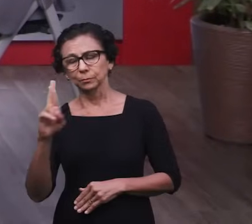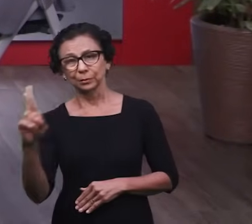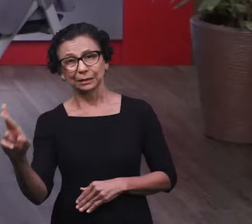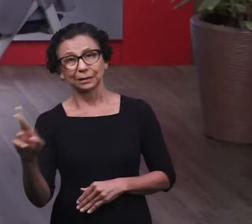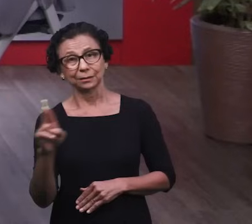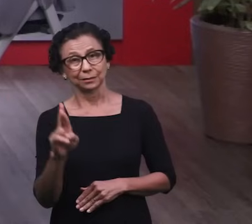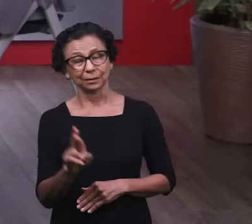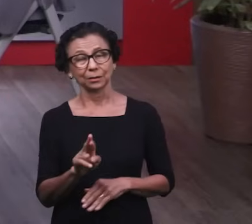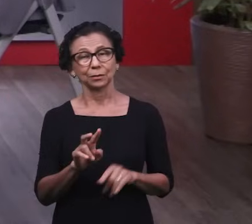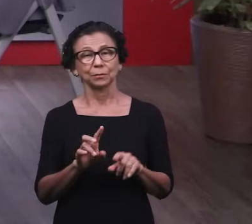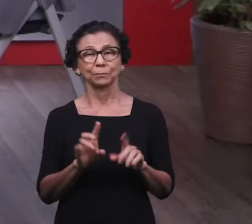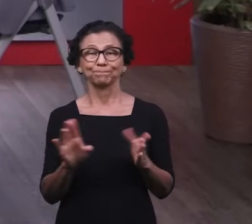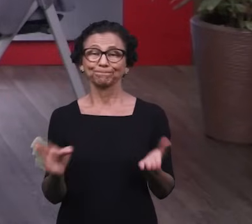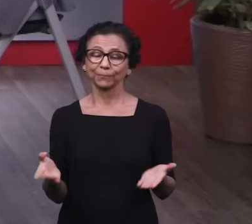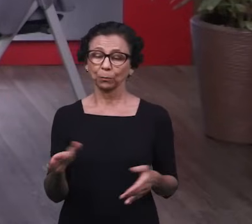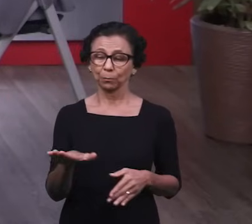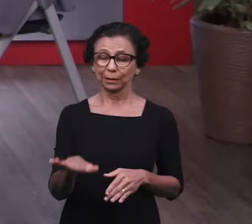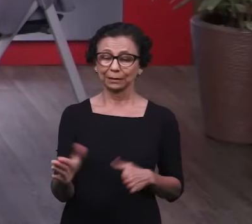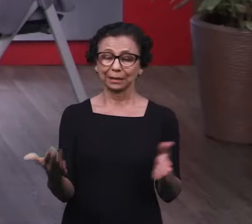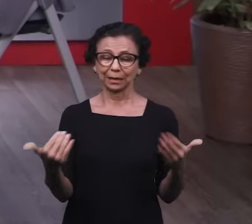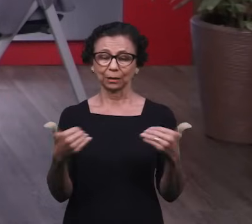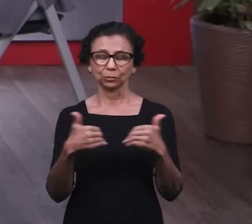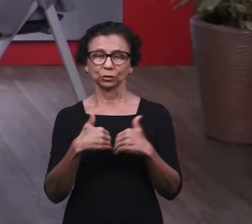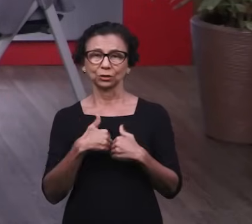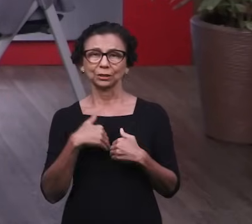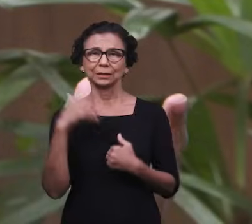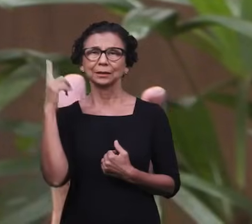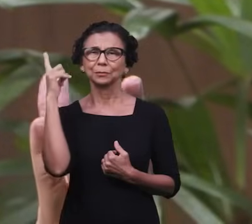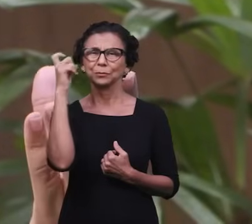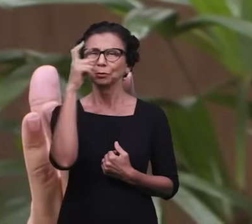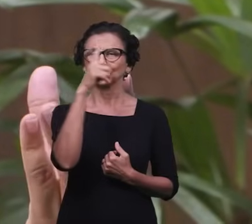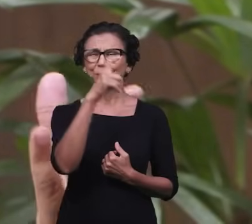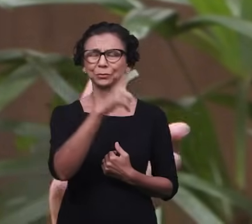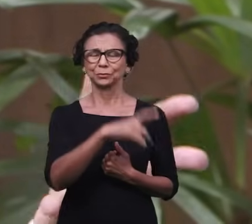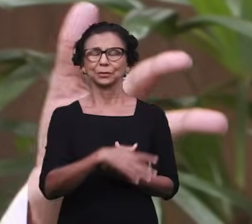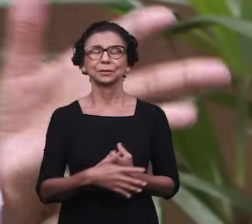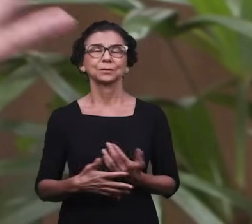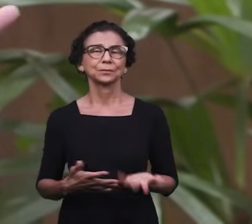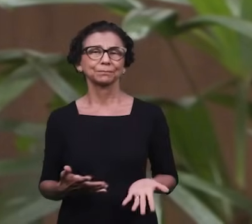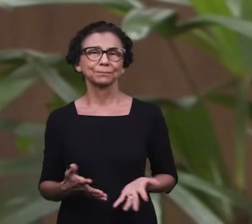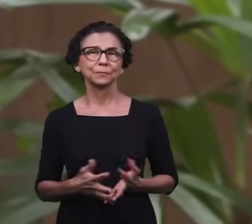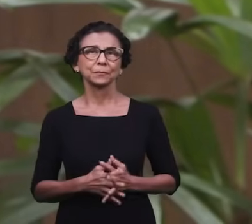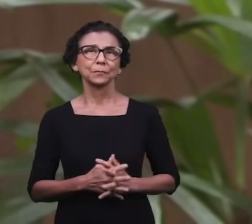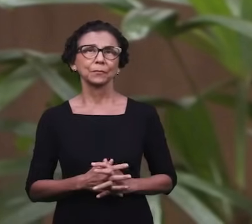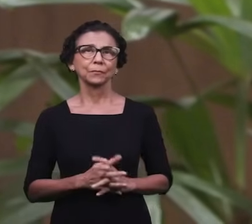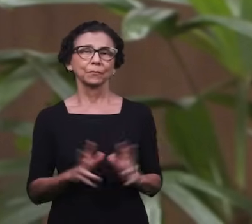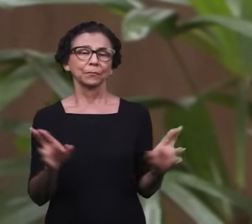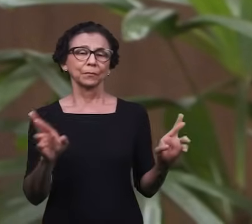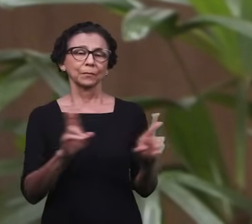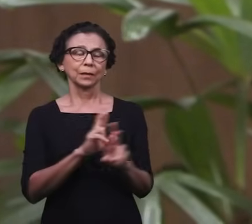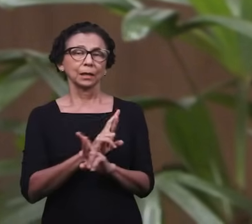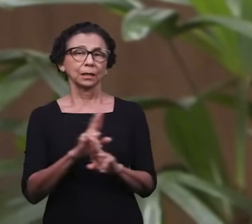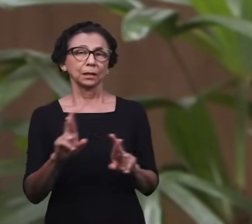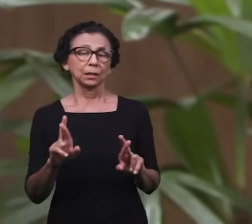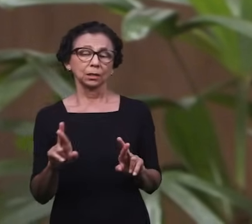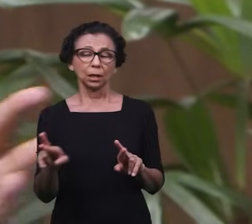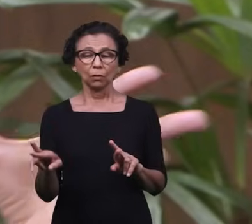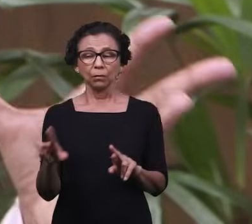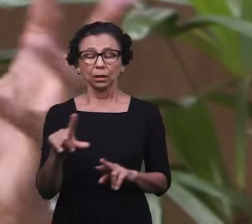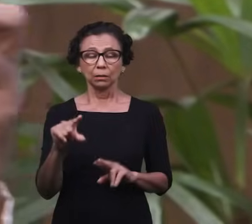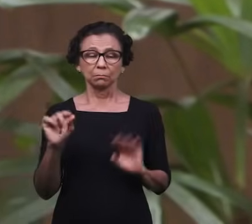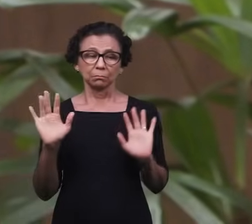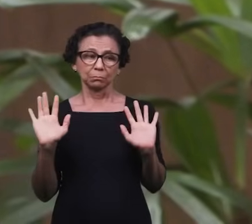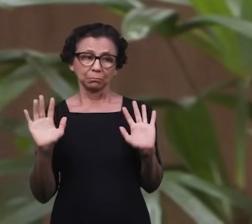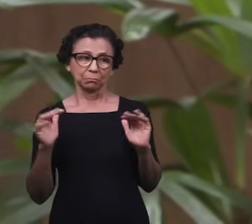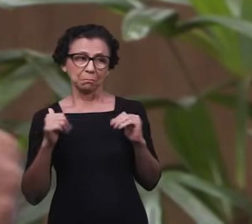para o autista ele ter que descobrir o outro ali. Aí ele dá uma recuada e prefere ficar onde